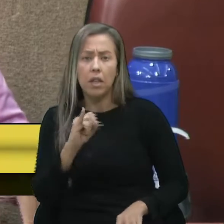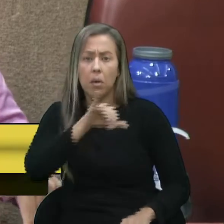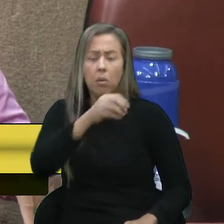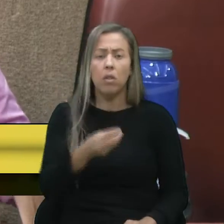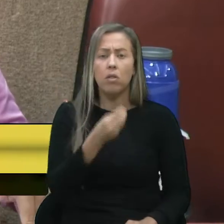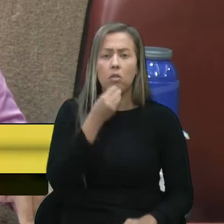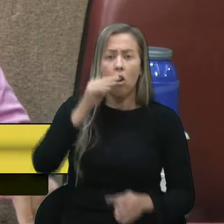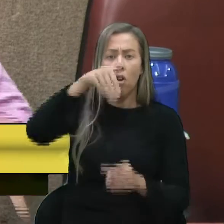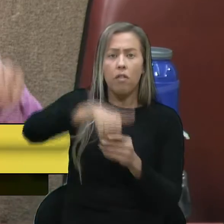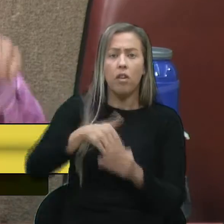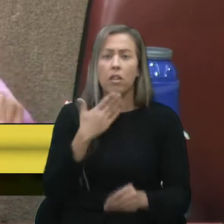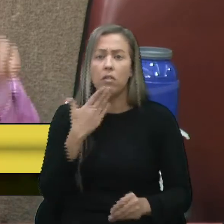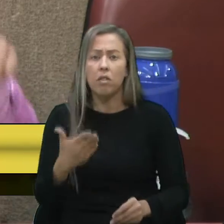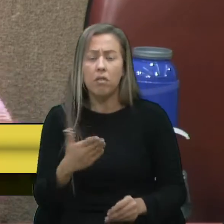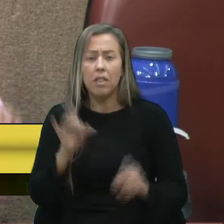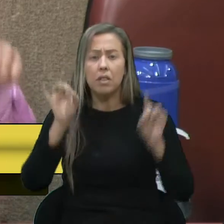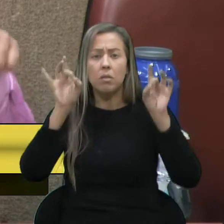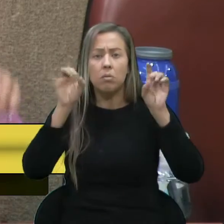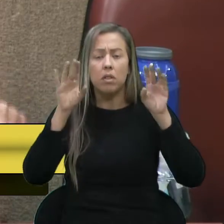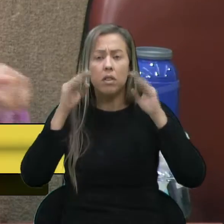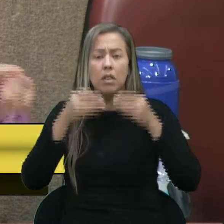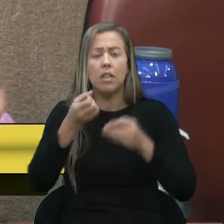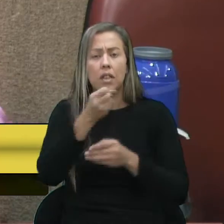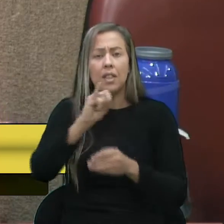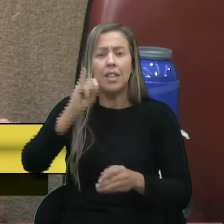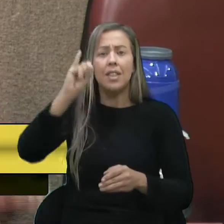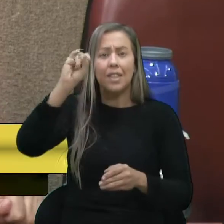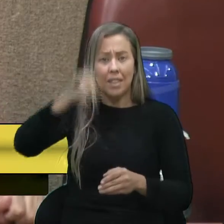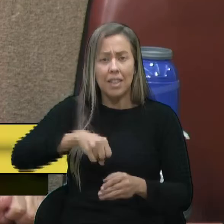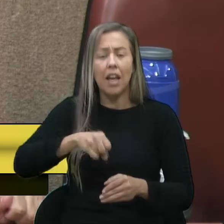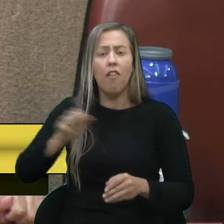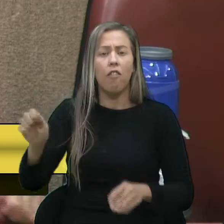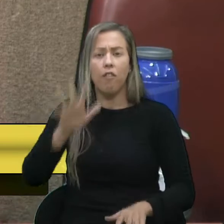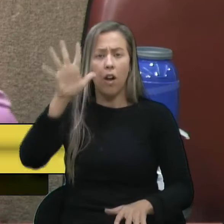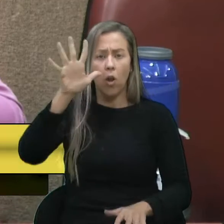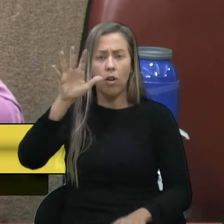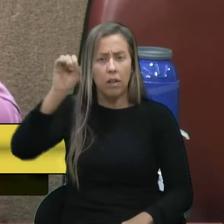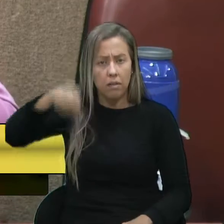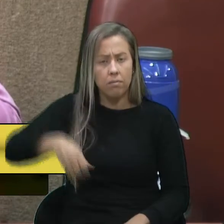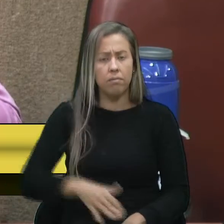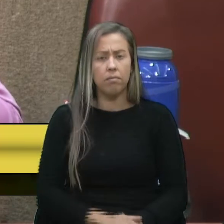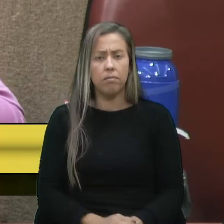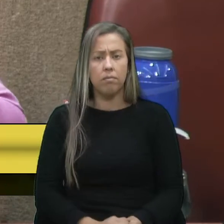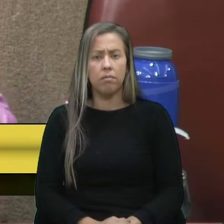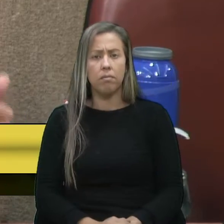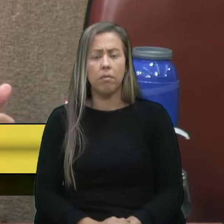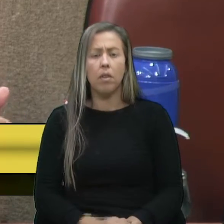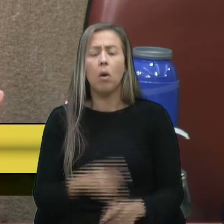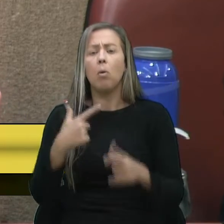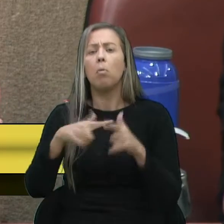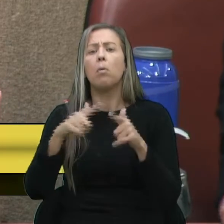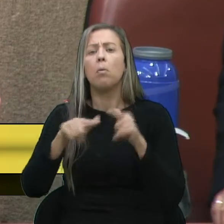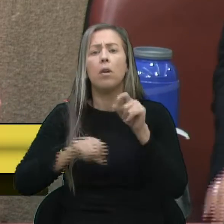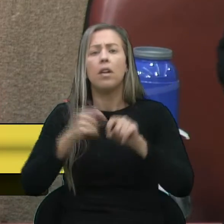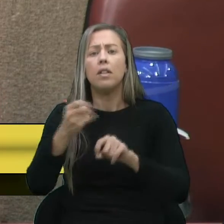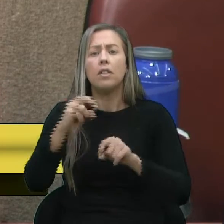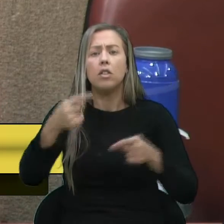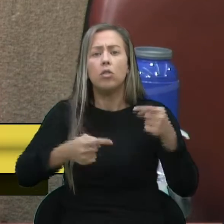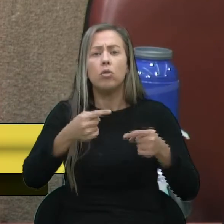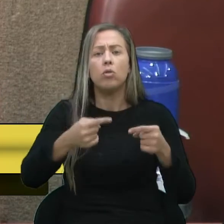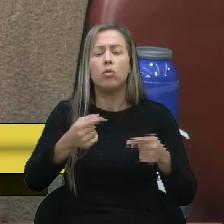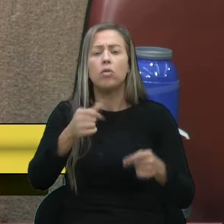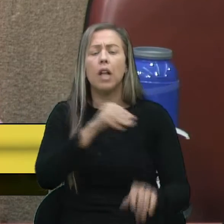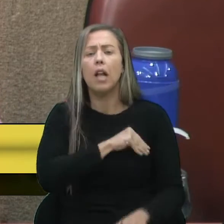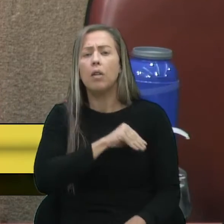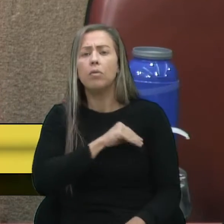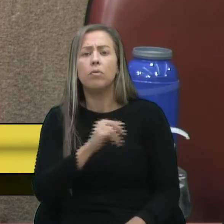nós votaremos favorável, especialmente se essas categorias forem desvalorizadas. O problema é se nós discutir